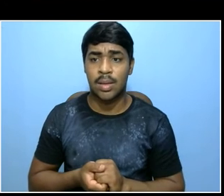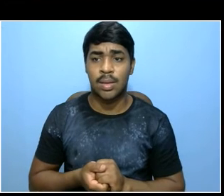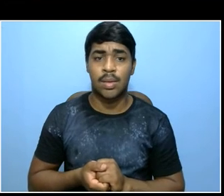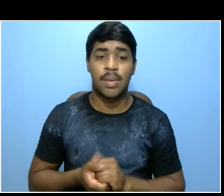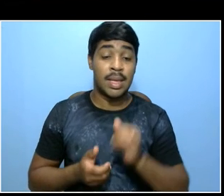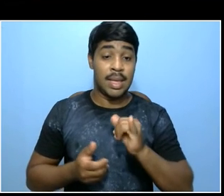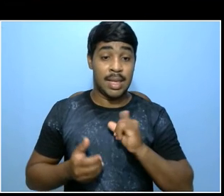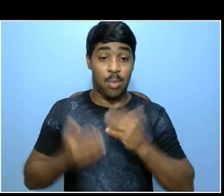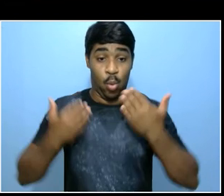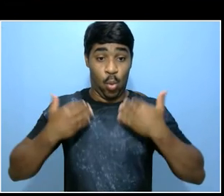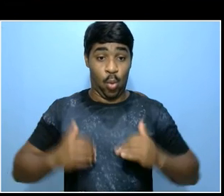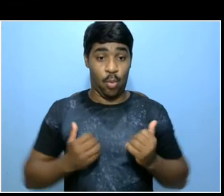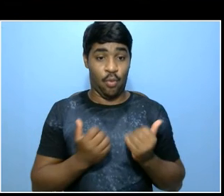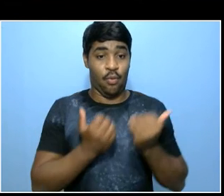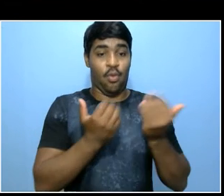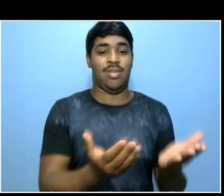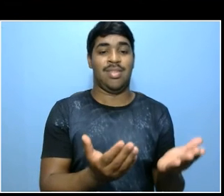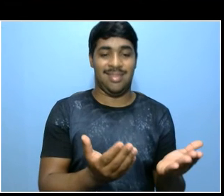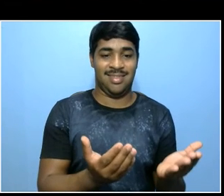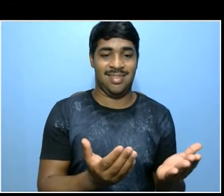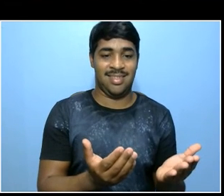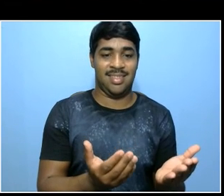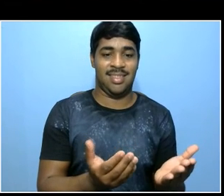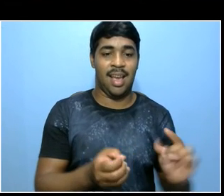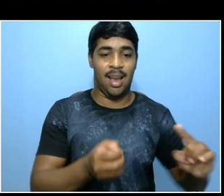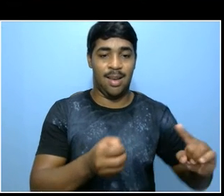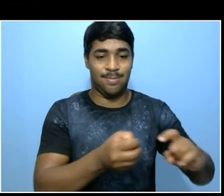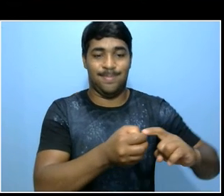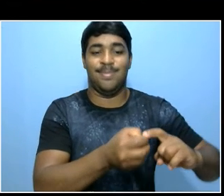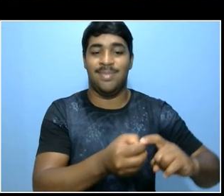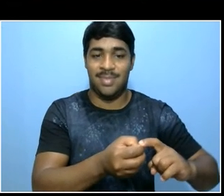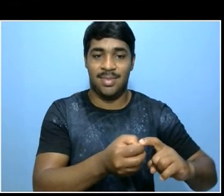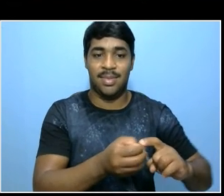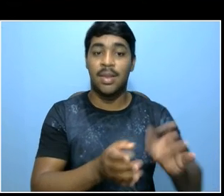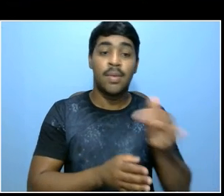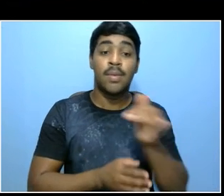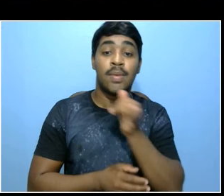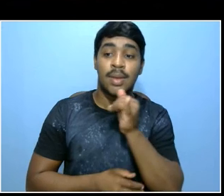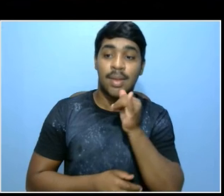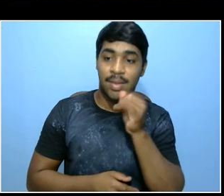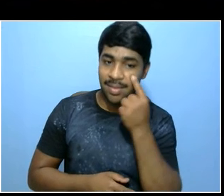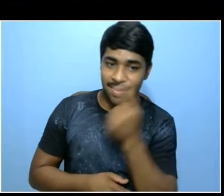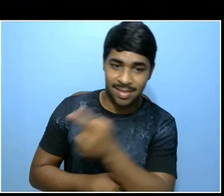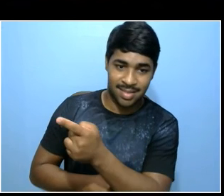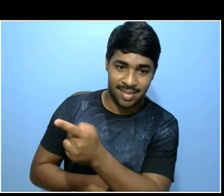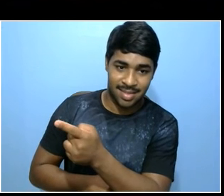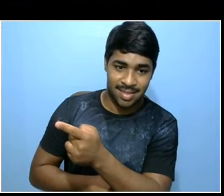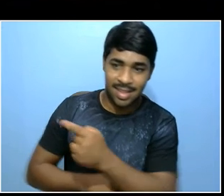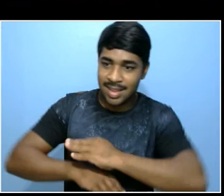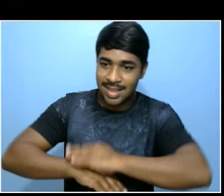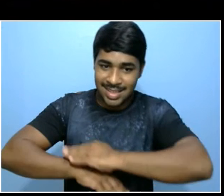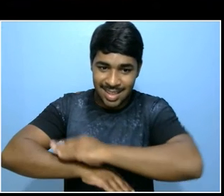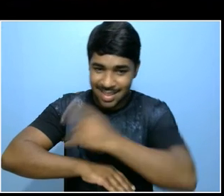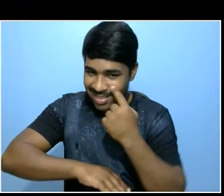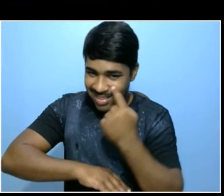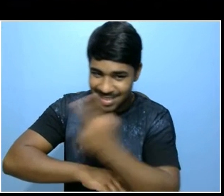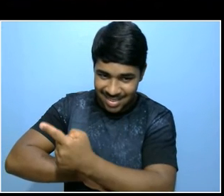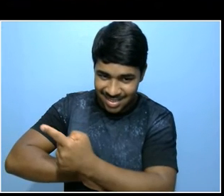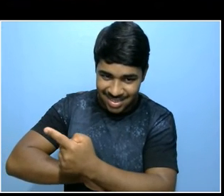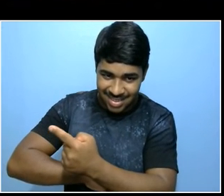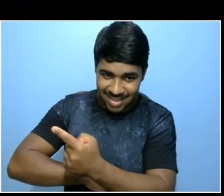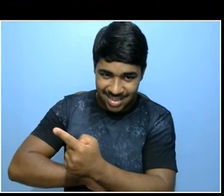corpo, tá? Como o próprio nome diz, externa, fora do corpo. Então, no caso, os anfíbios, eles vão liberar seus gametas em um